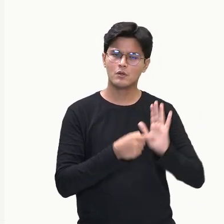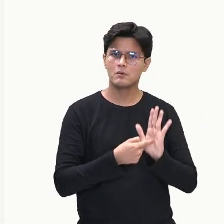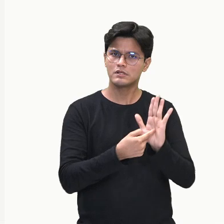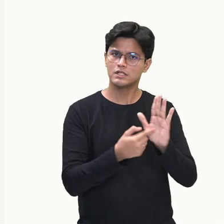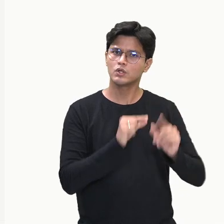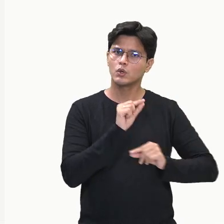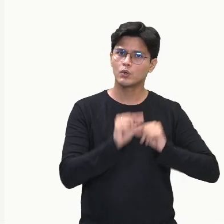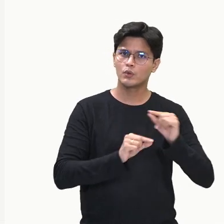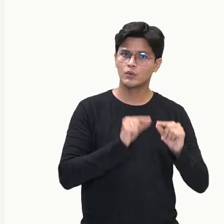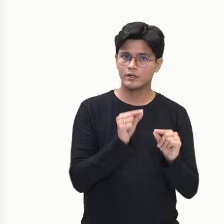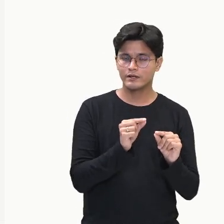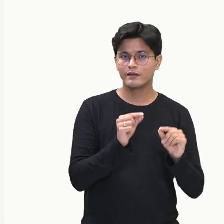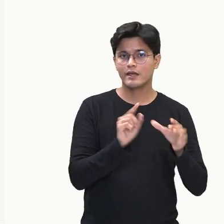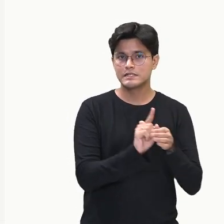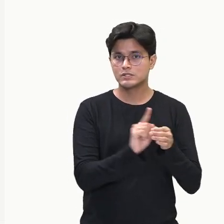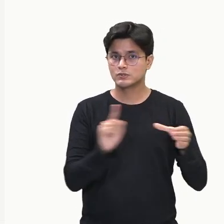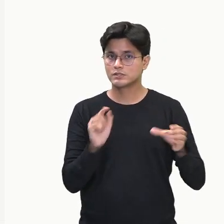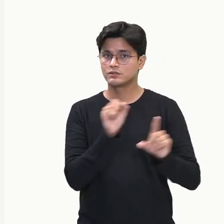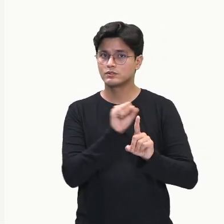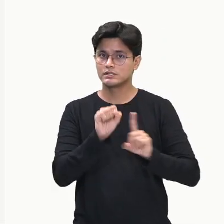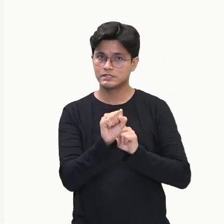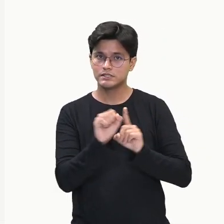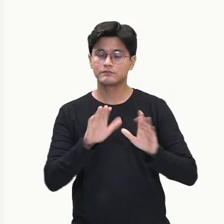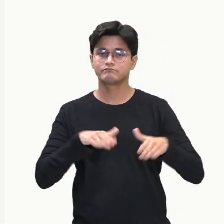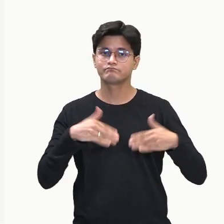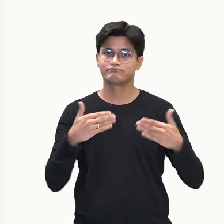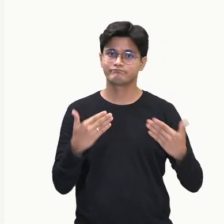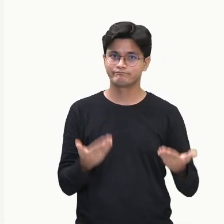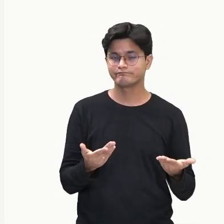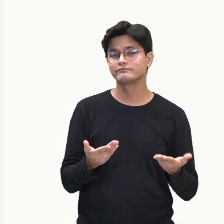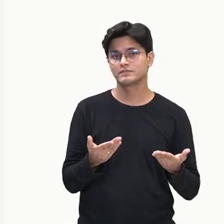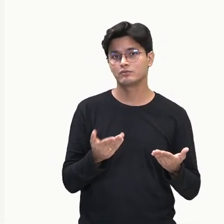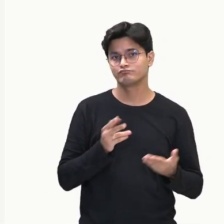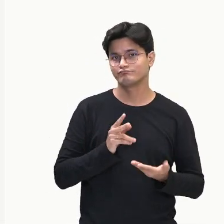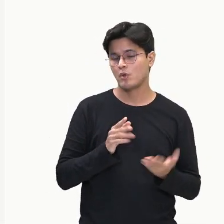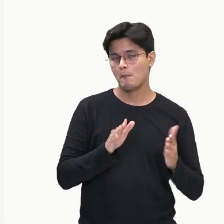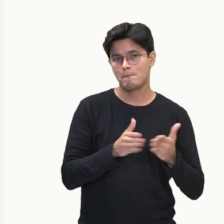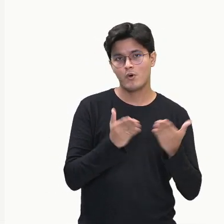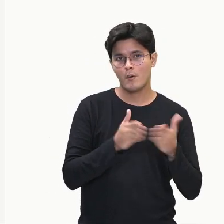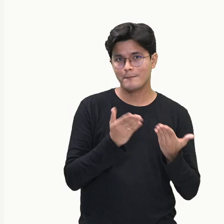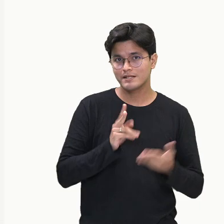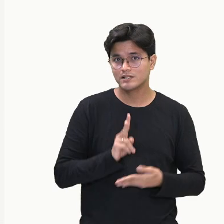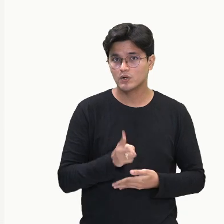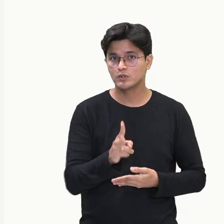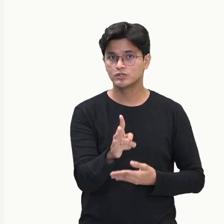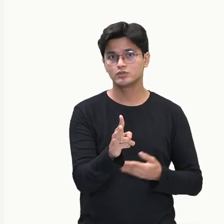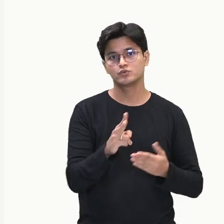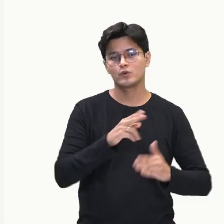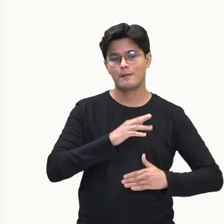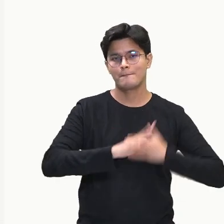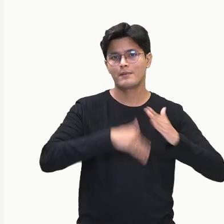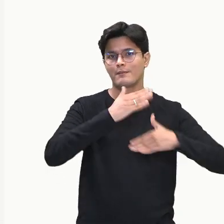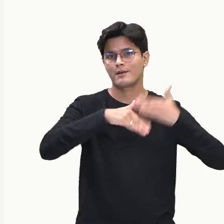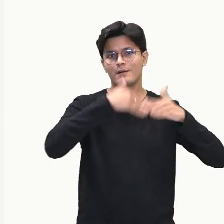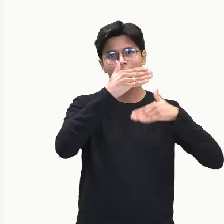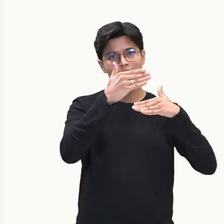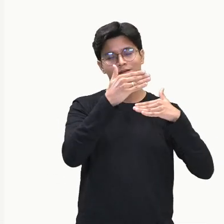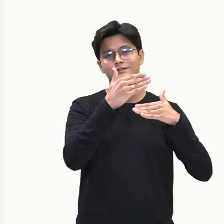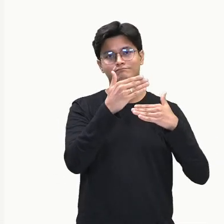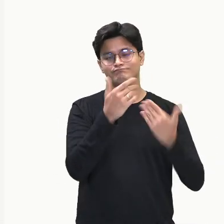e isso tudo perpetua aí esses ciclos de pobreza, além de limitar o